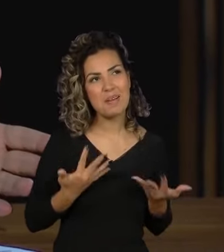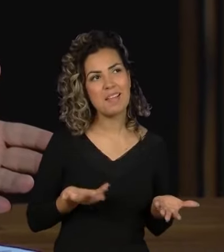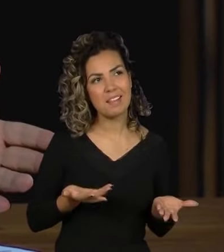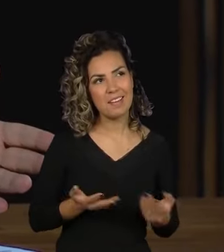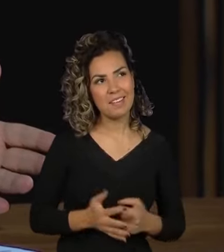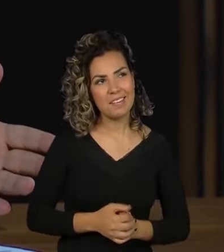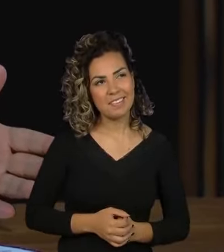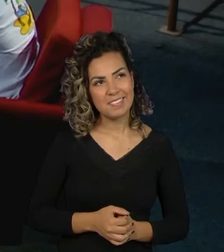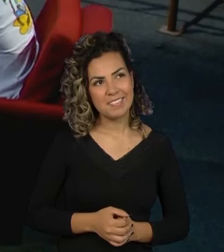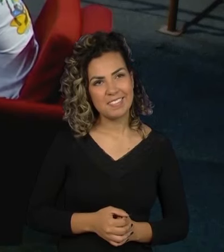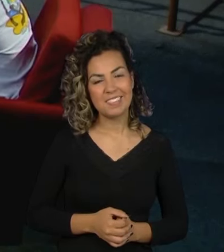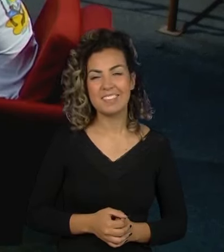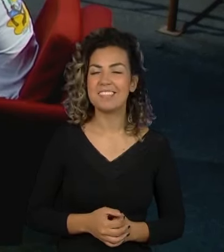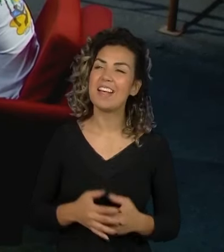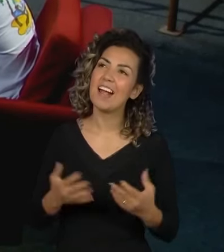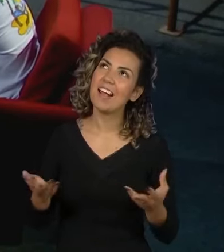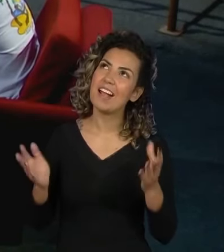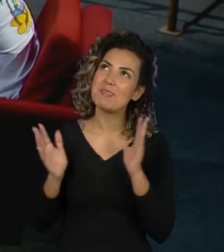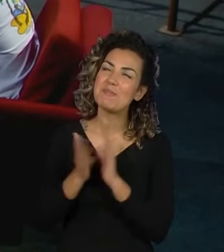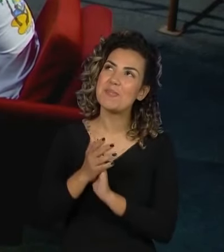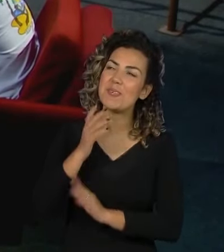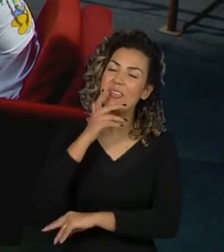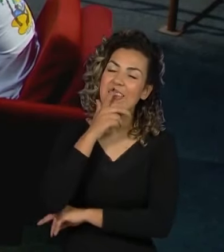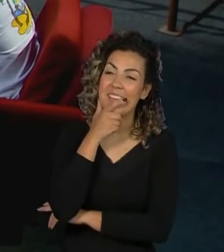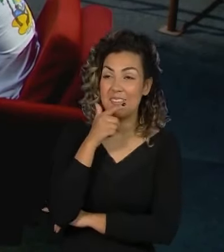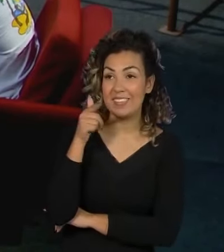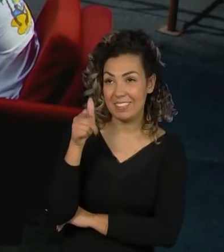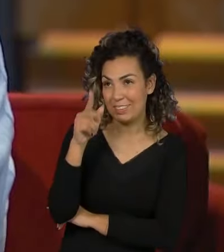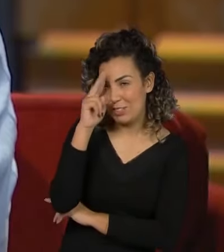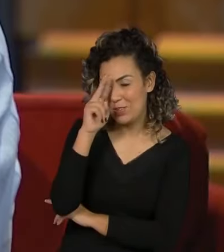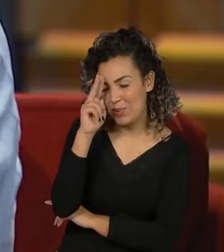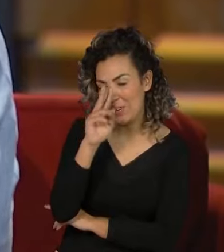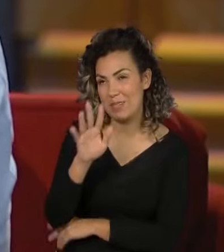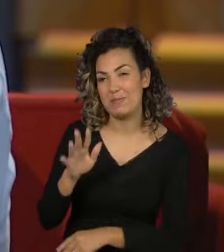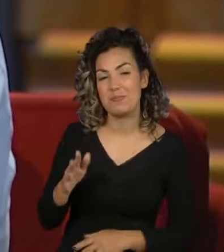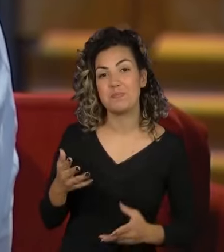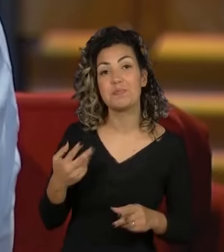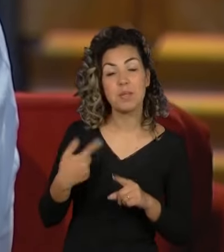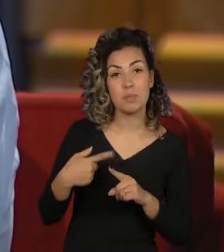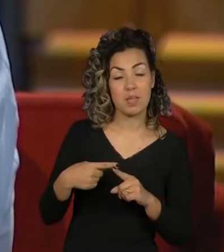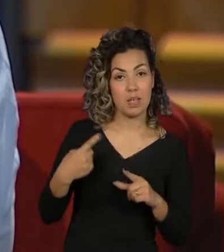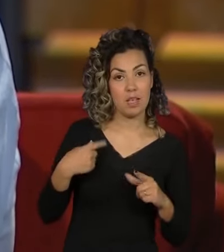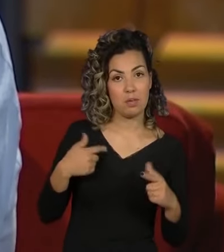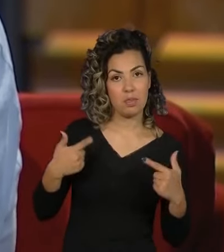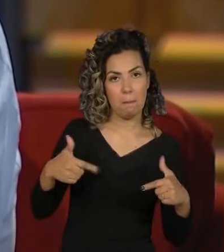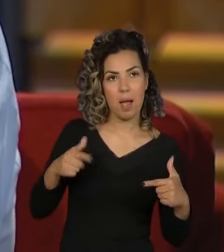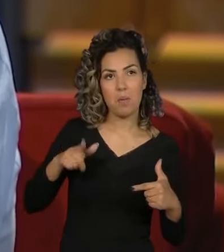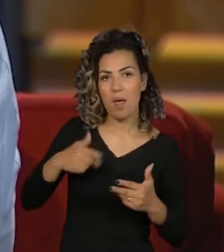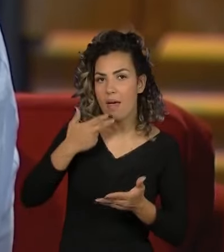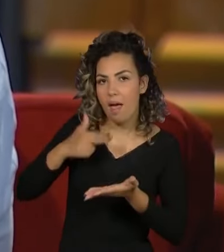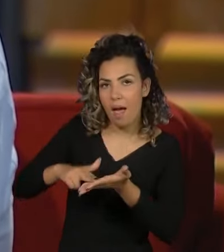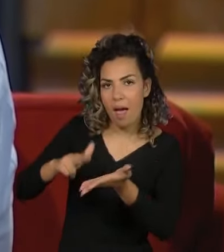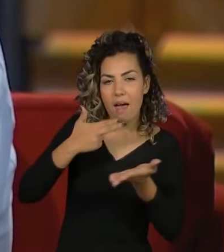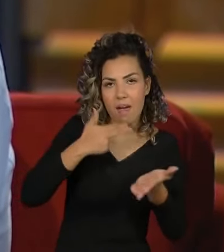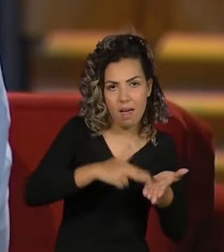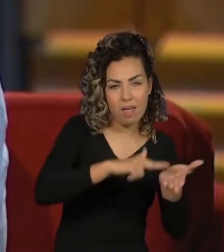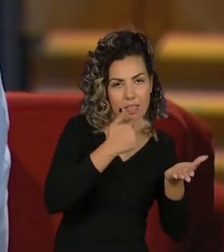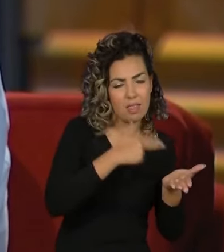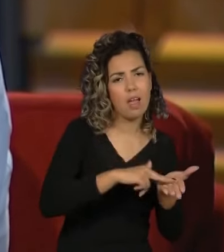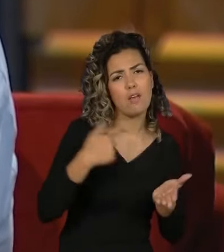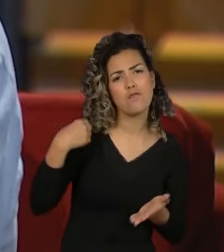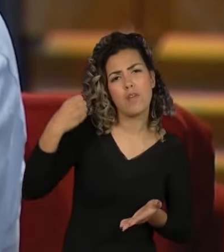b ai meu deus do céu é muito legal porque eu era carteiro eu viajava muito porque eu era